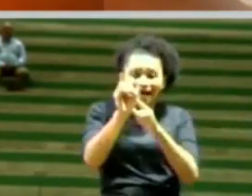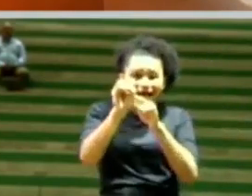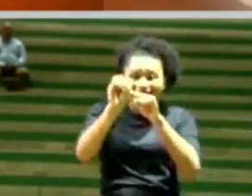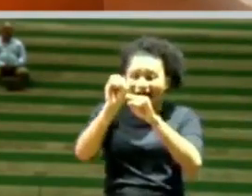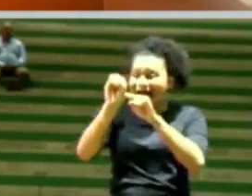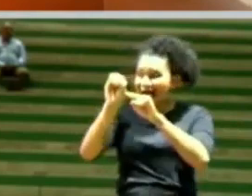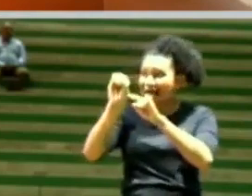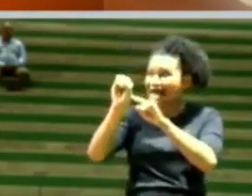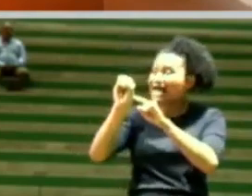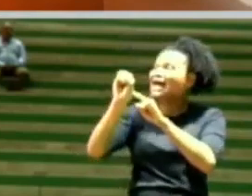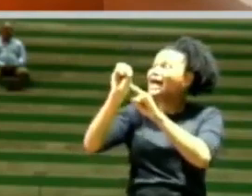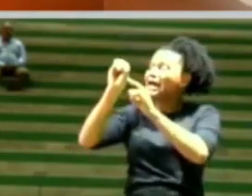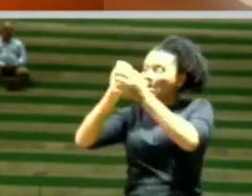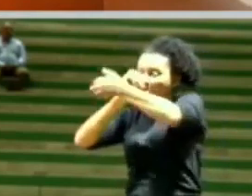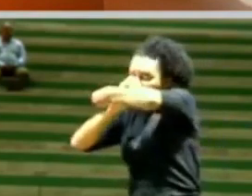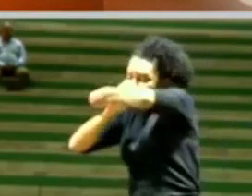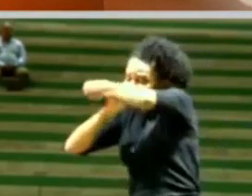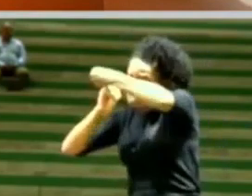manifestação